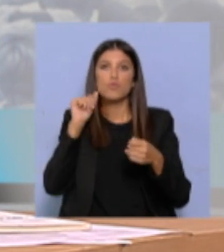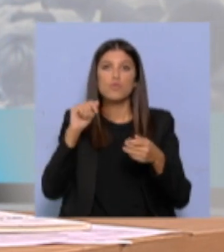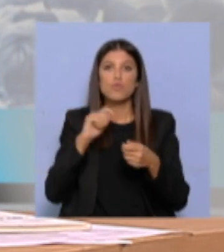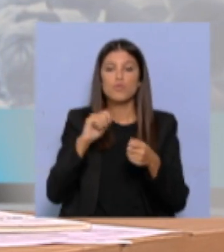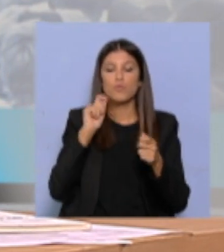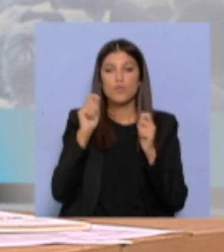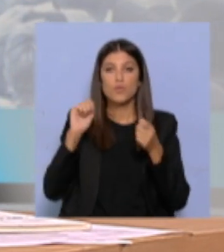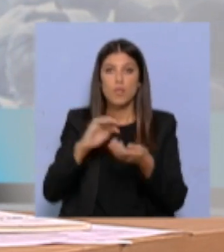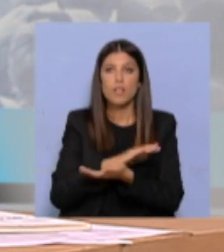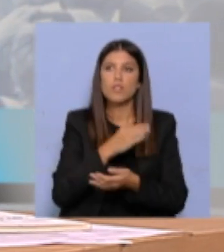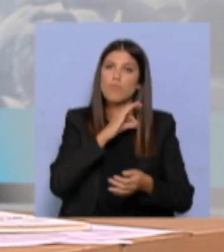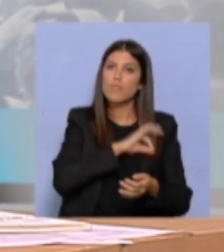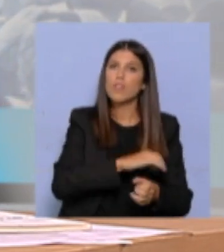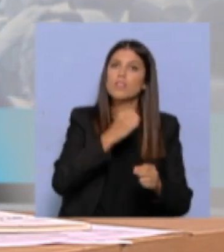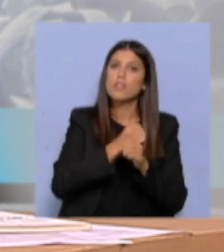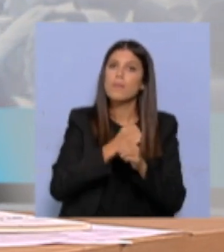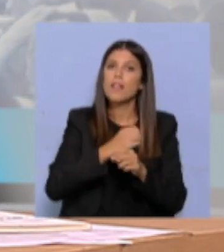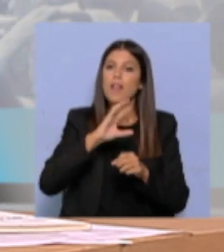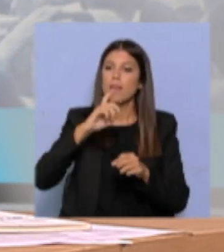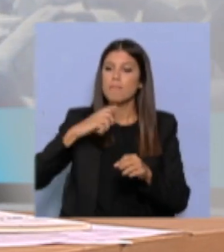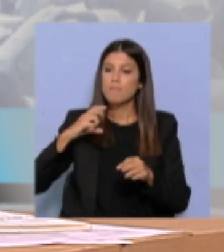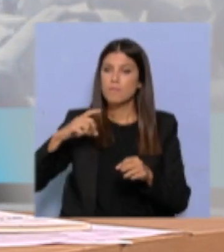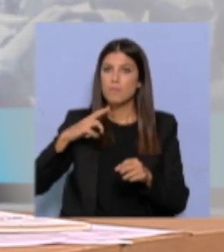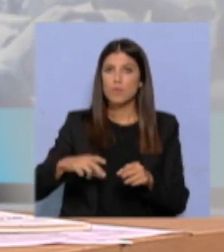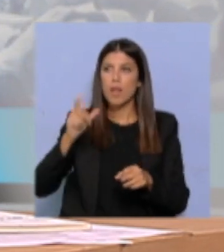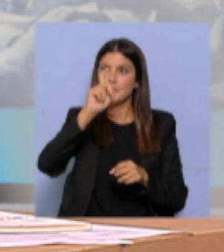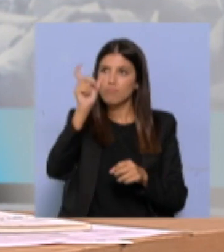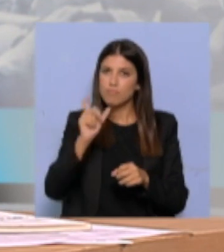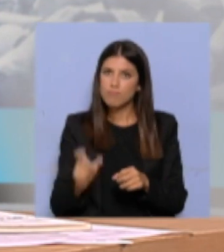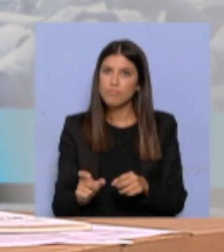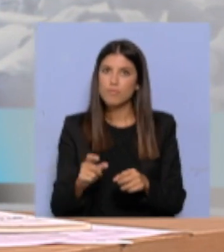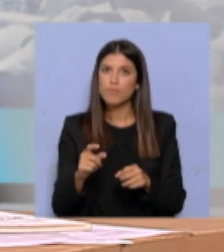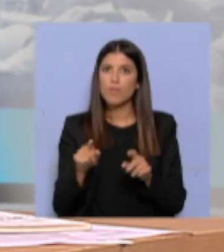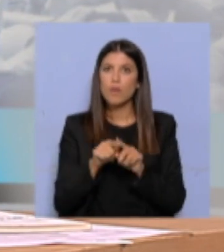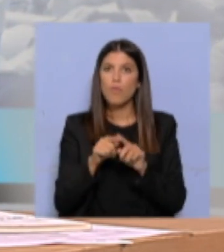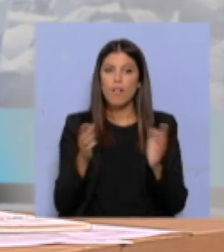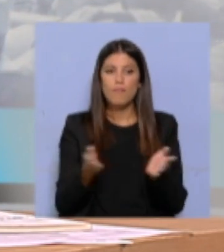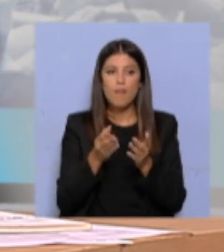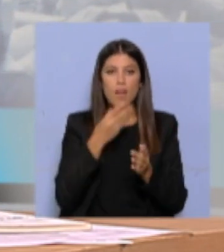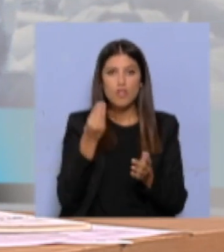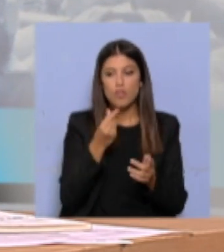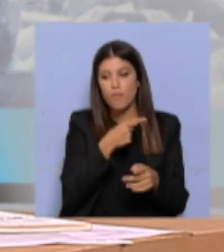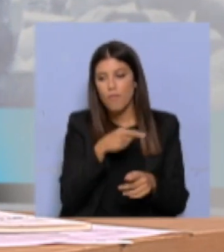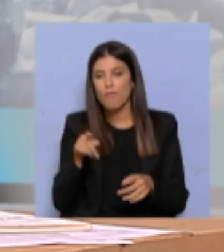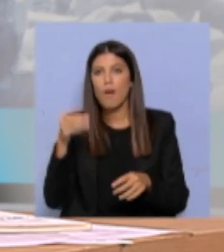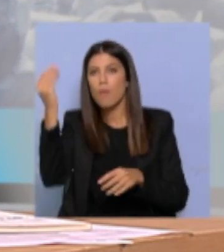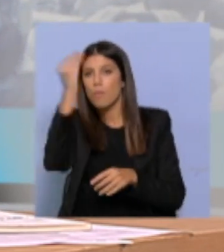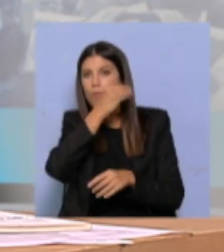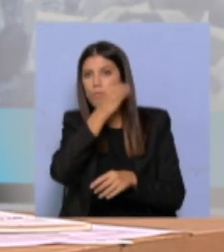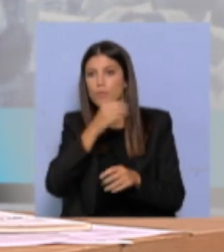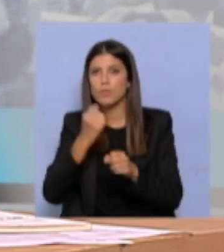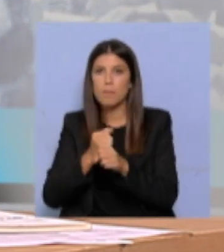a trabalharem em todo o país. É uma forma de se fixar também jovens, fixarem-se pessoas